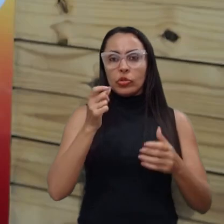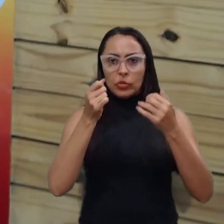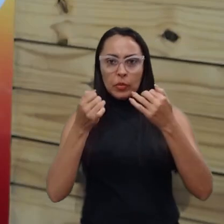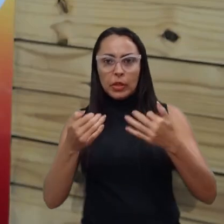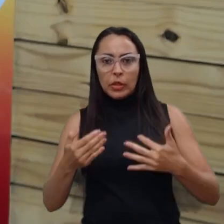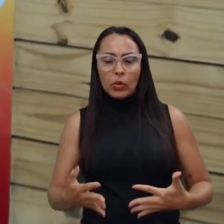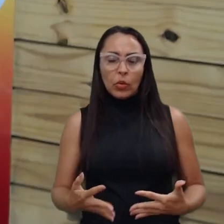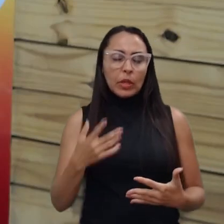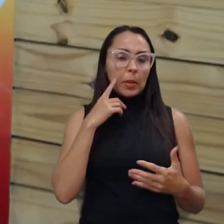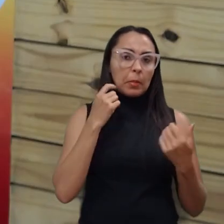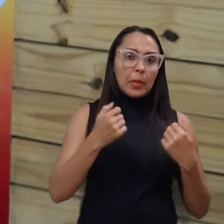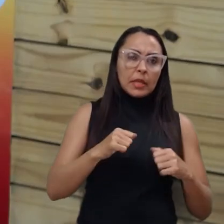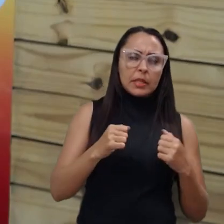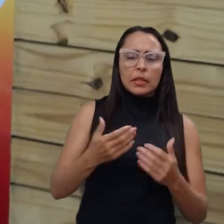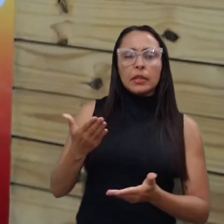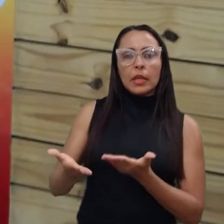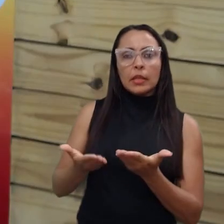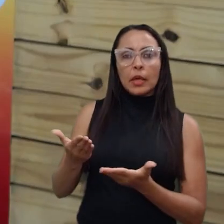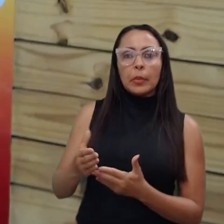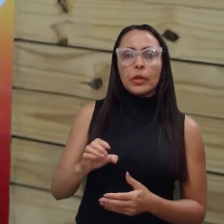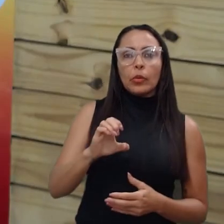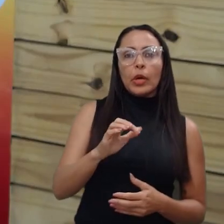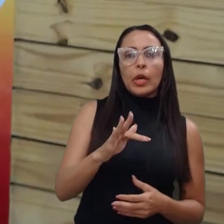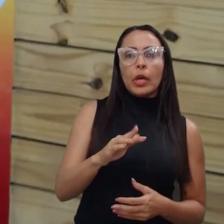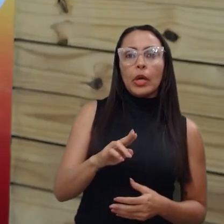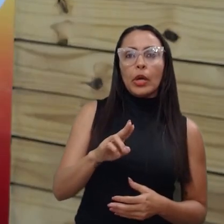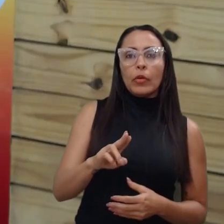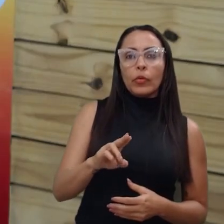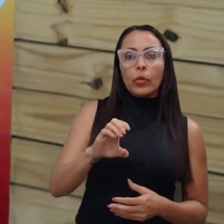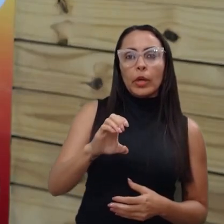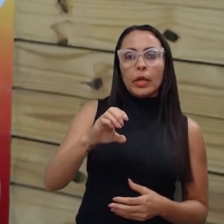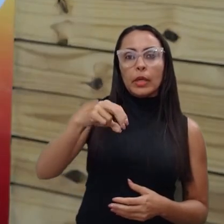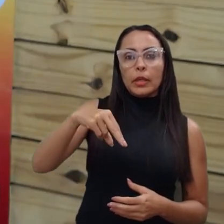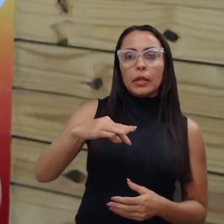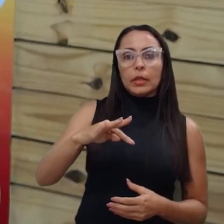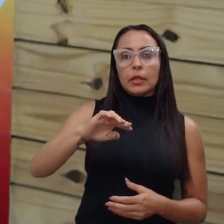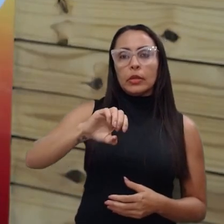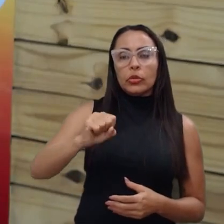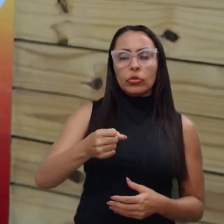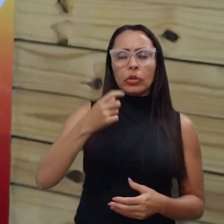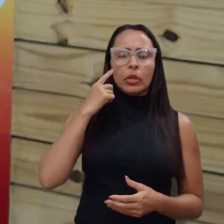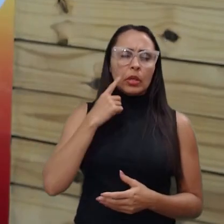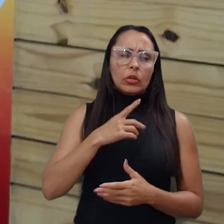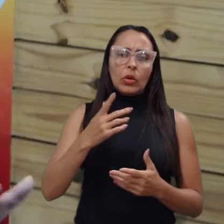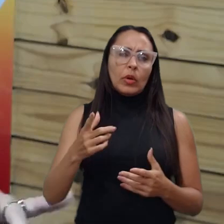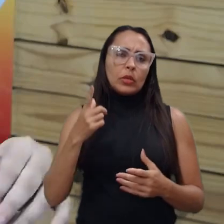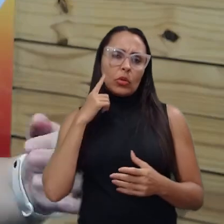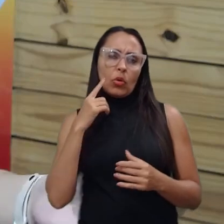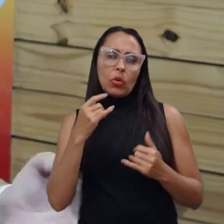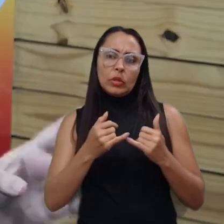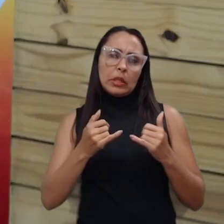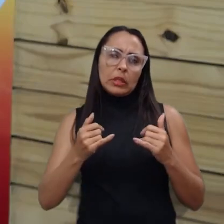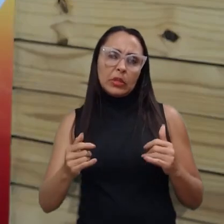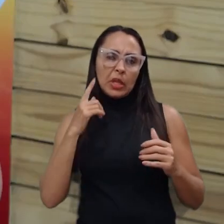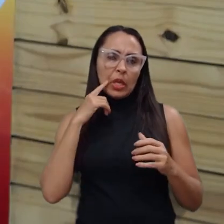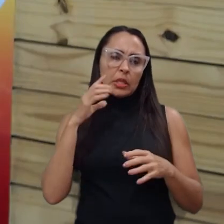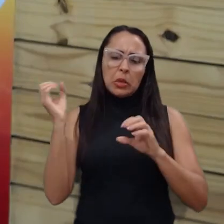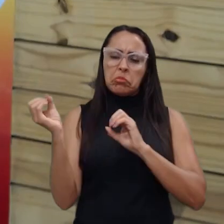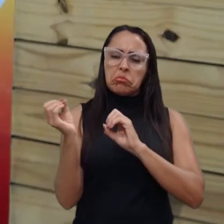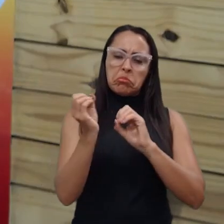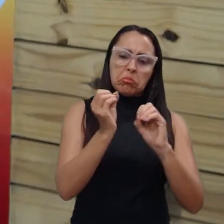ele precisa de tratamento. Por quê? Não é simplesmente vir da linha de produção e ser